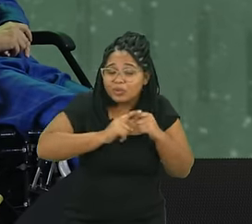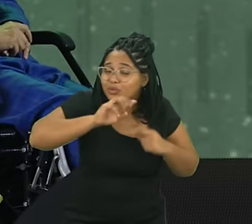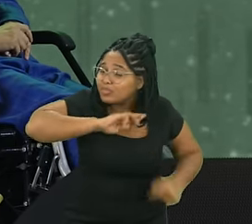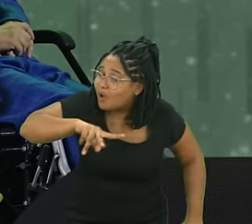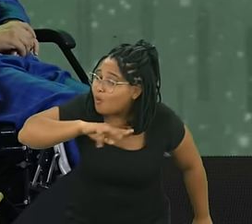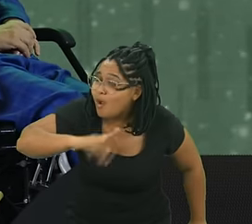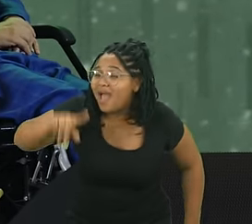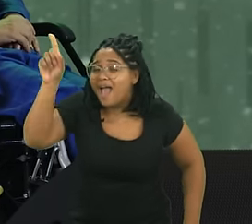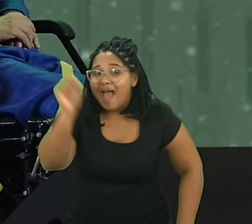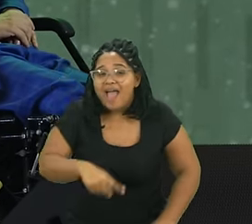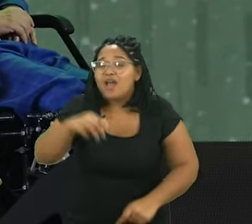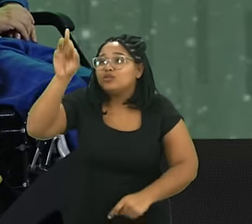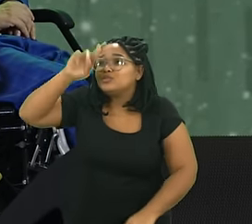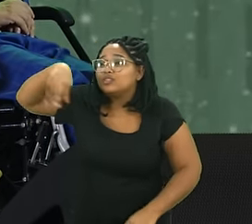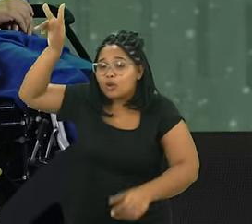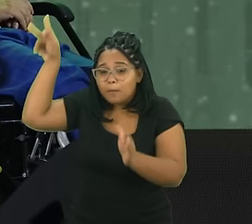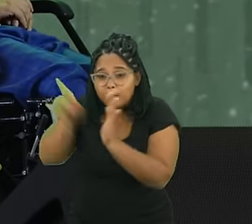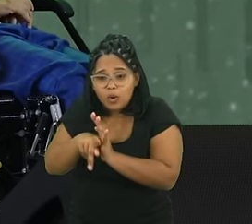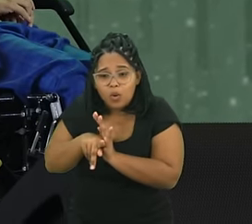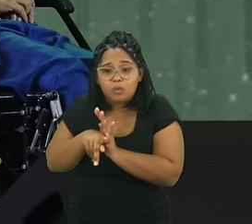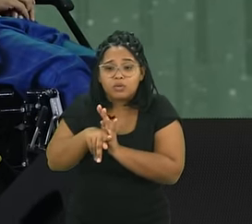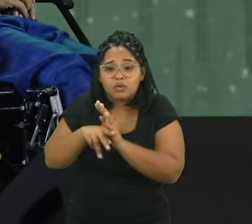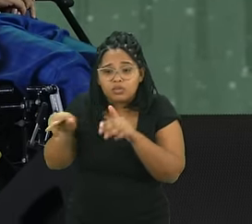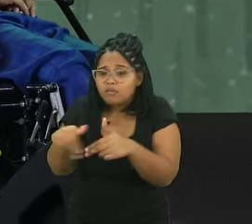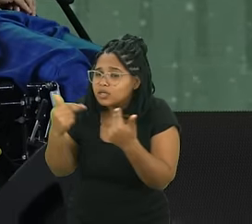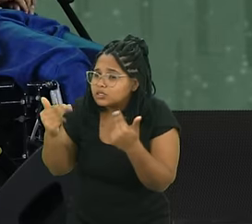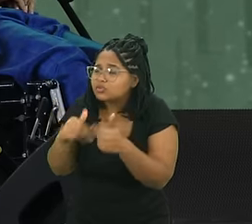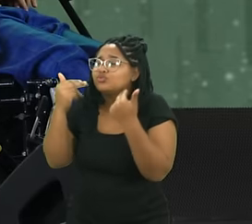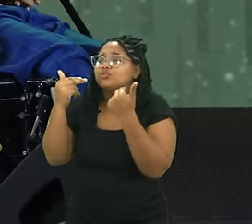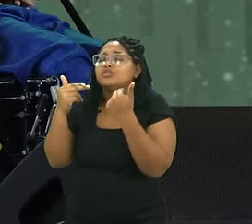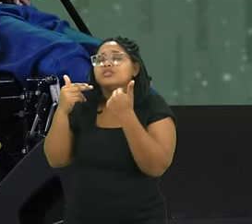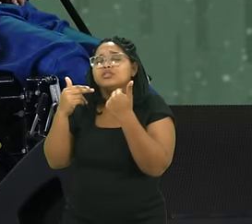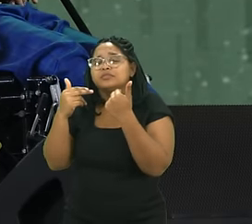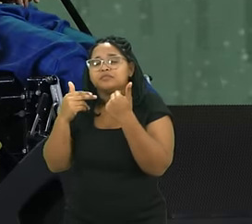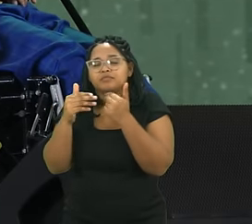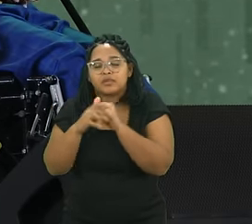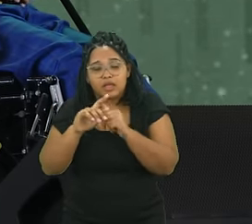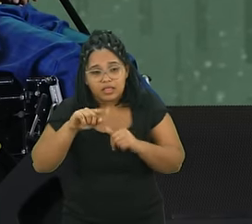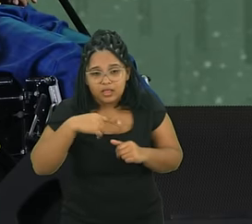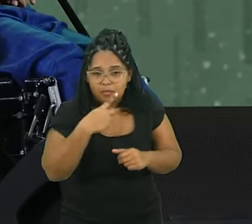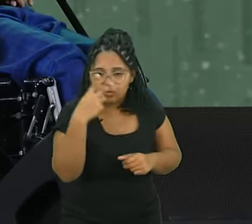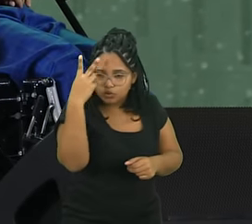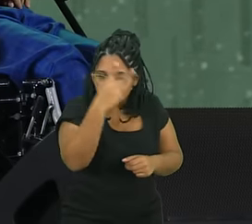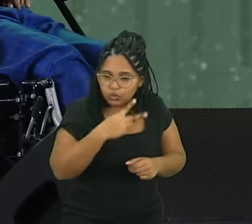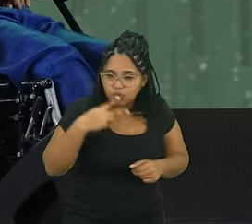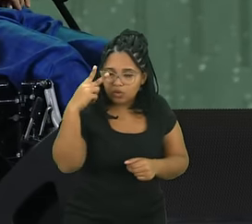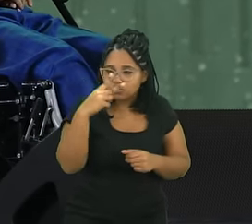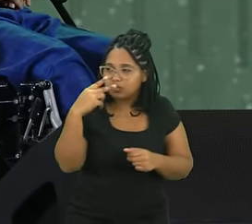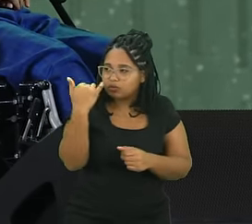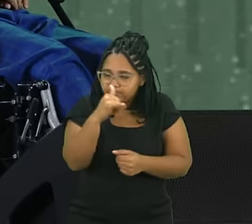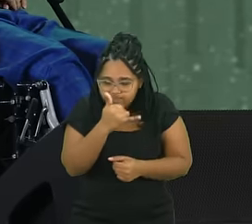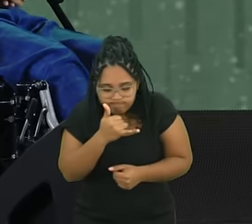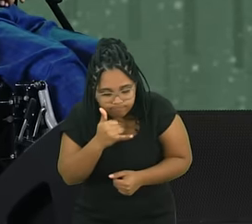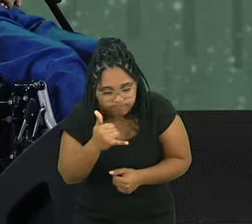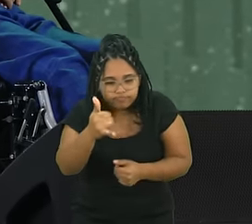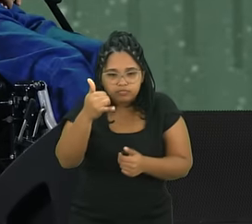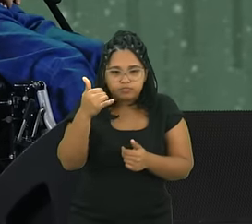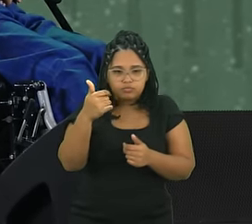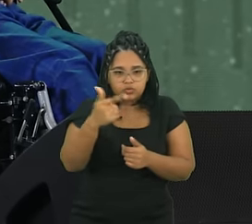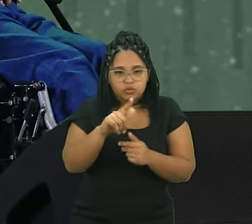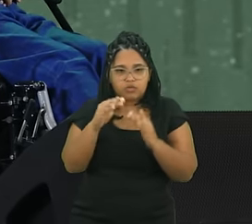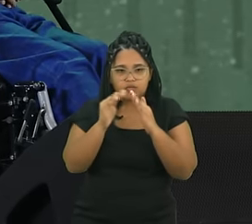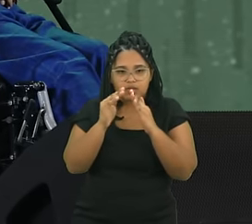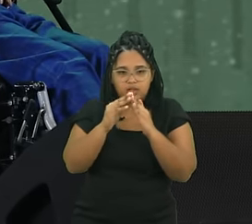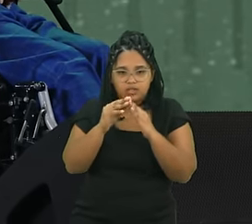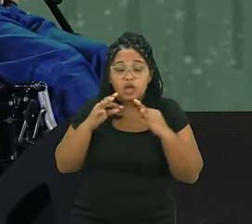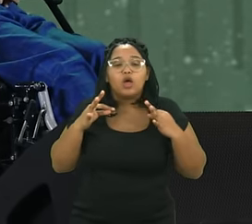E naquele momento nós oramos. Passou mais ou menos 2 horas, o telefone toca de novo na nossa casa. Ele disse: